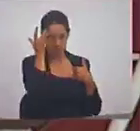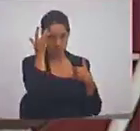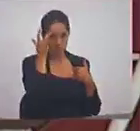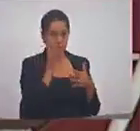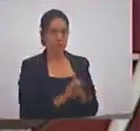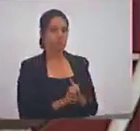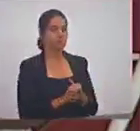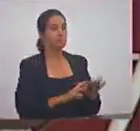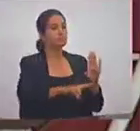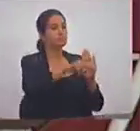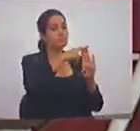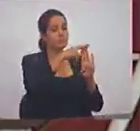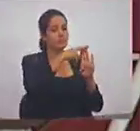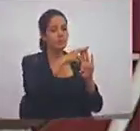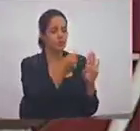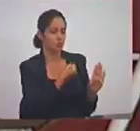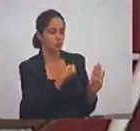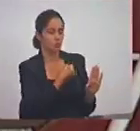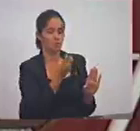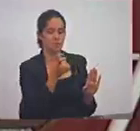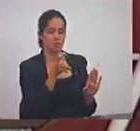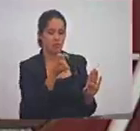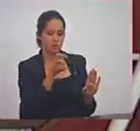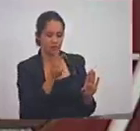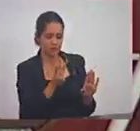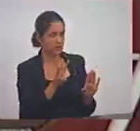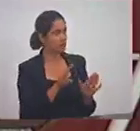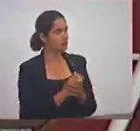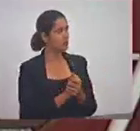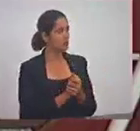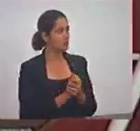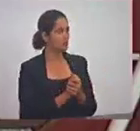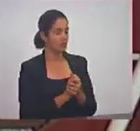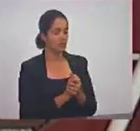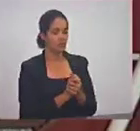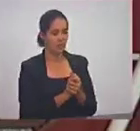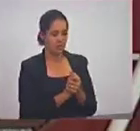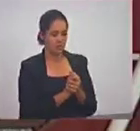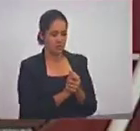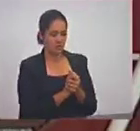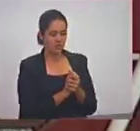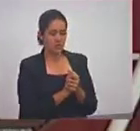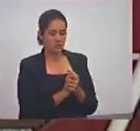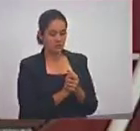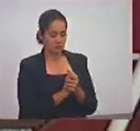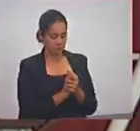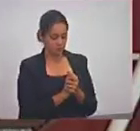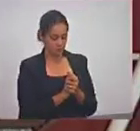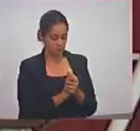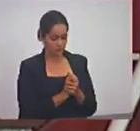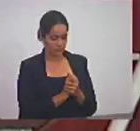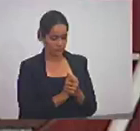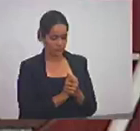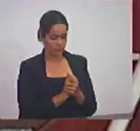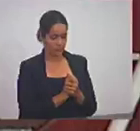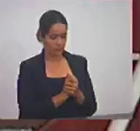Requerimento número 53/2019. Senhor presidente, senhores vereadores, requeiro à mesa, nos termos regimentais, que seja